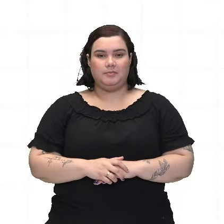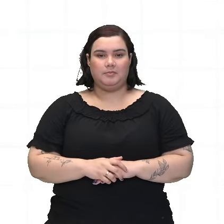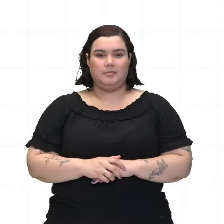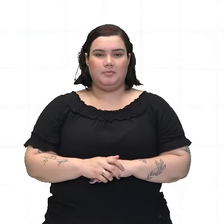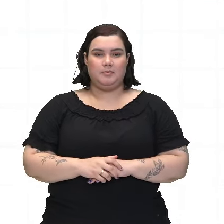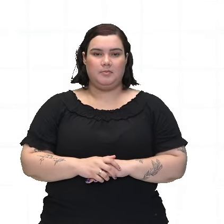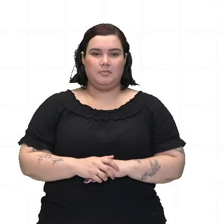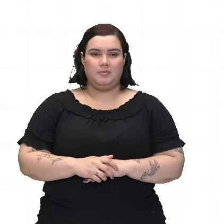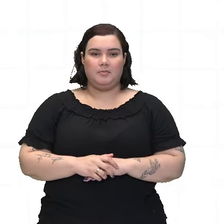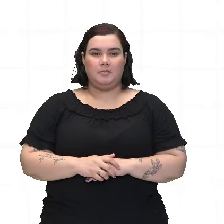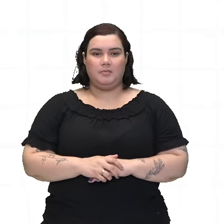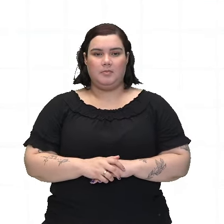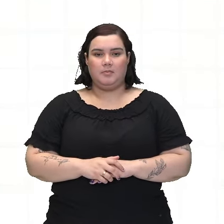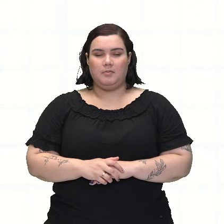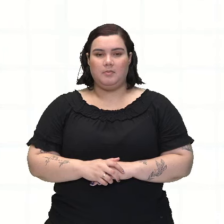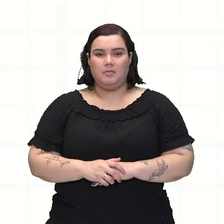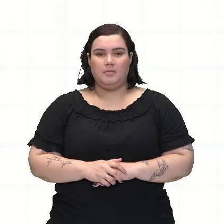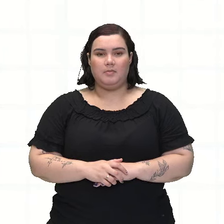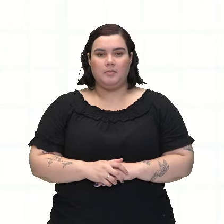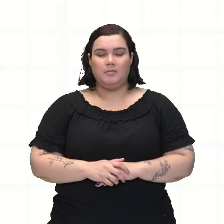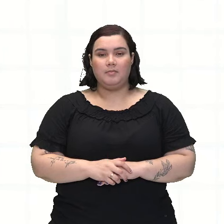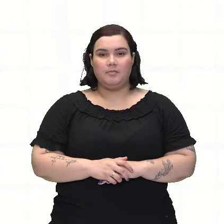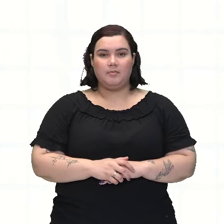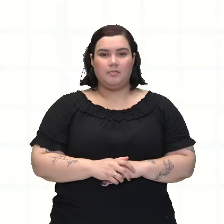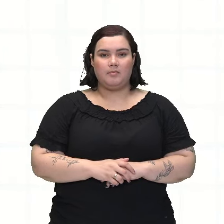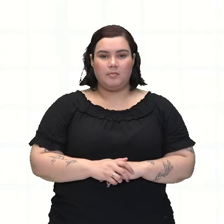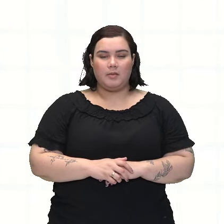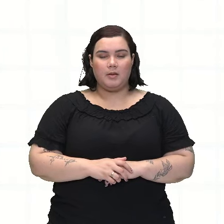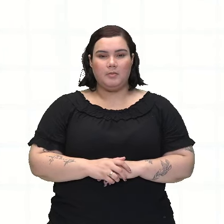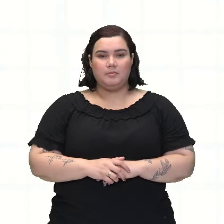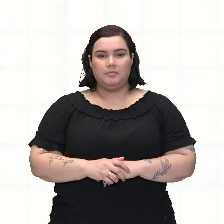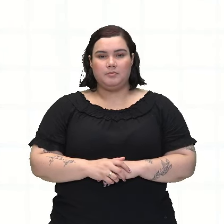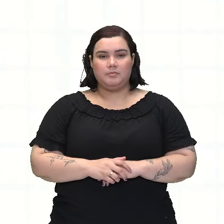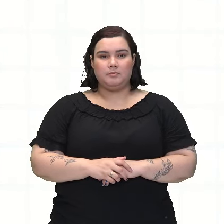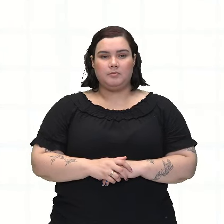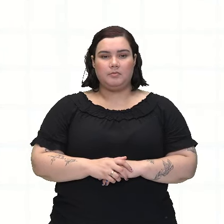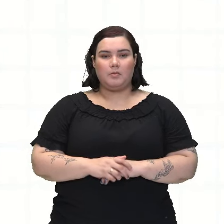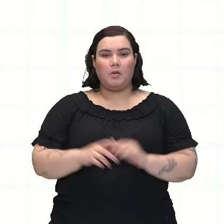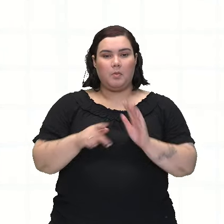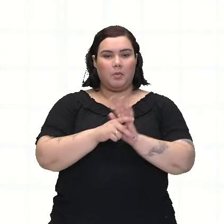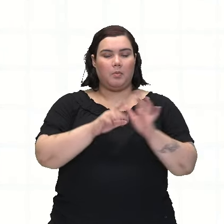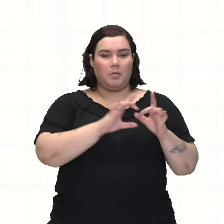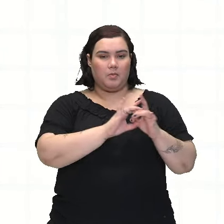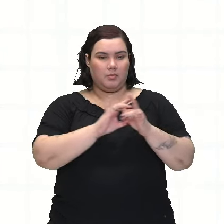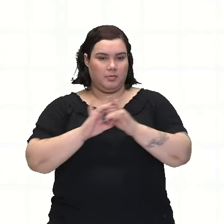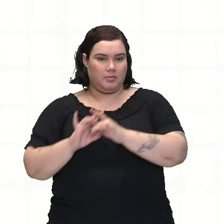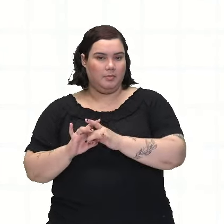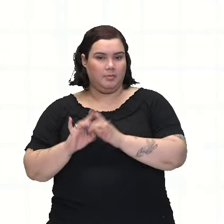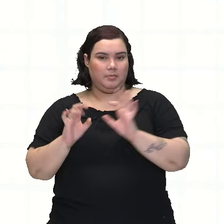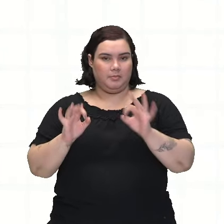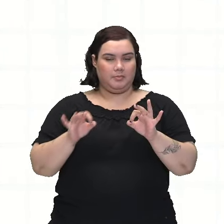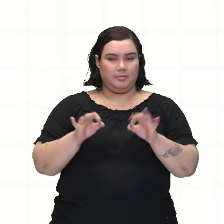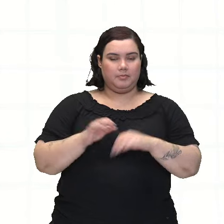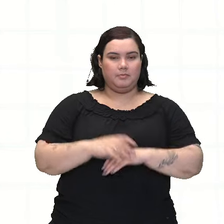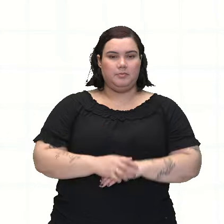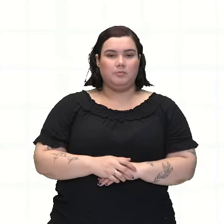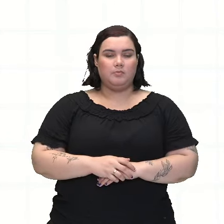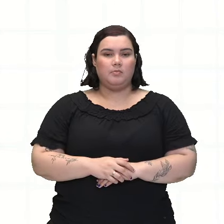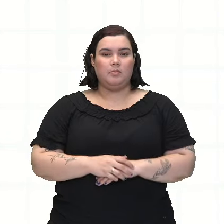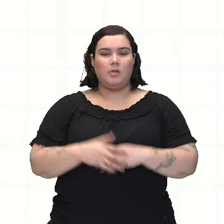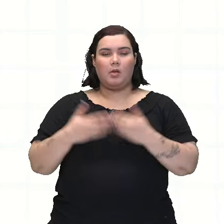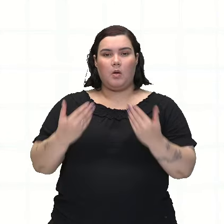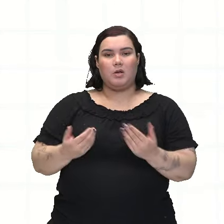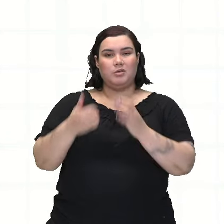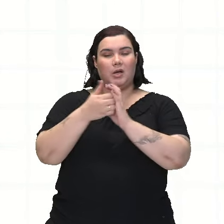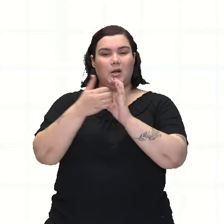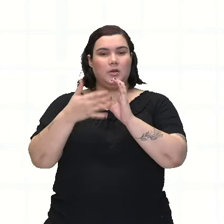O conceito, vamos lá. Conceito de coesão, né? De elementos coesivos. Os